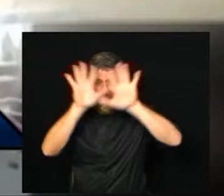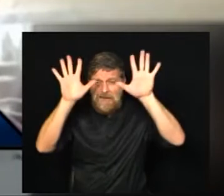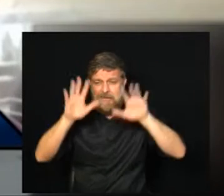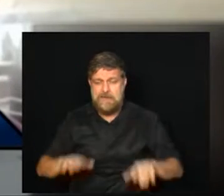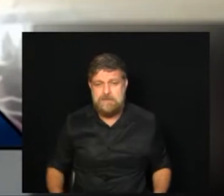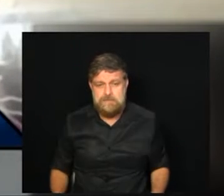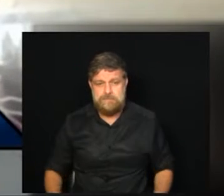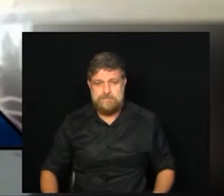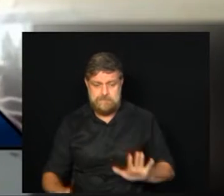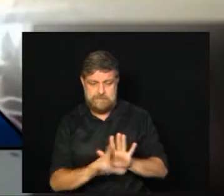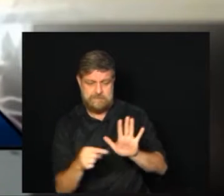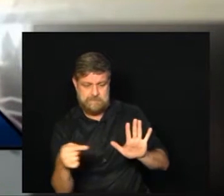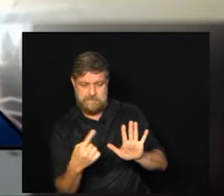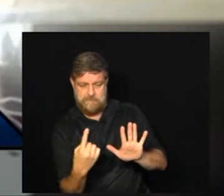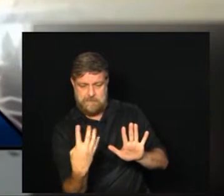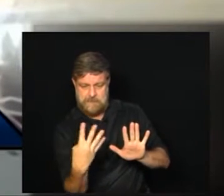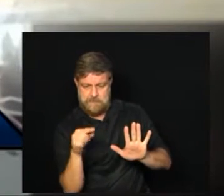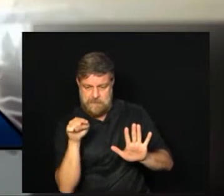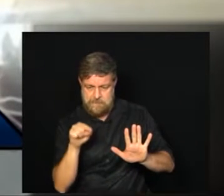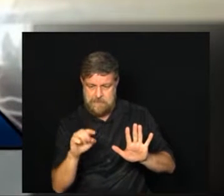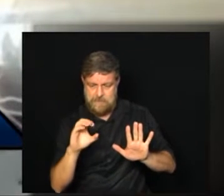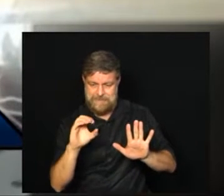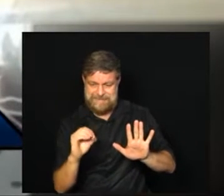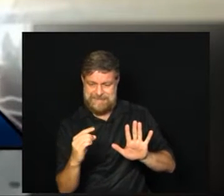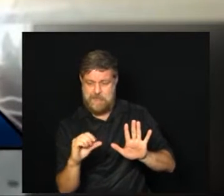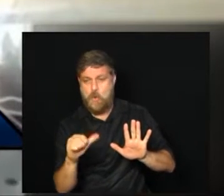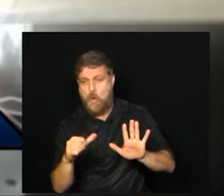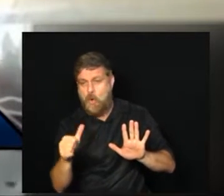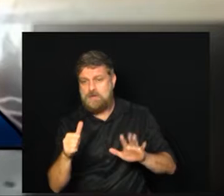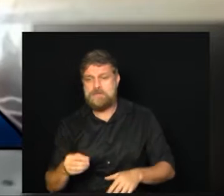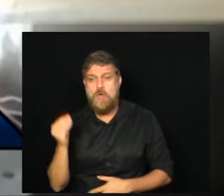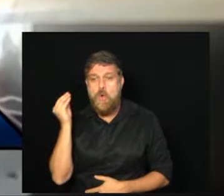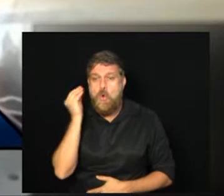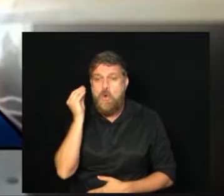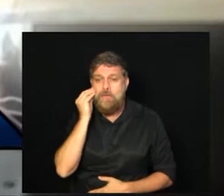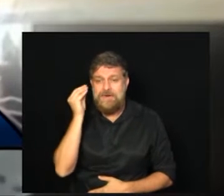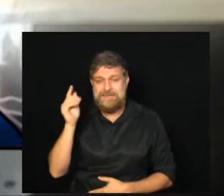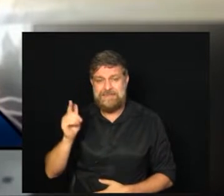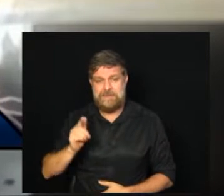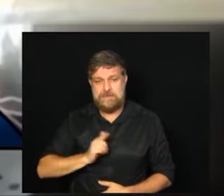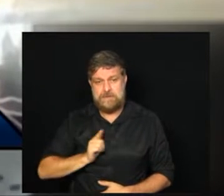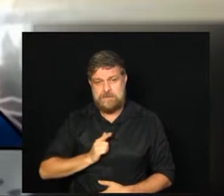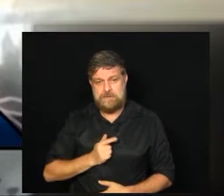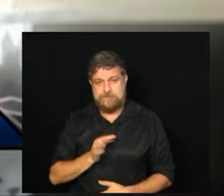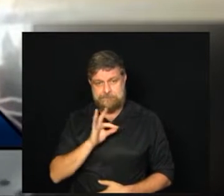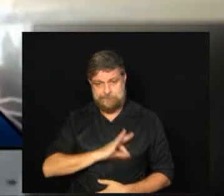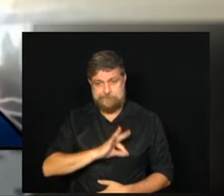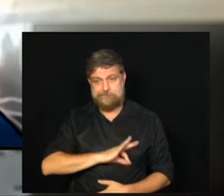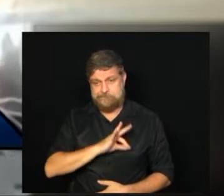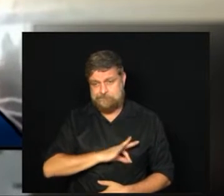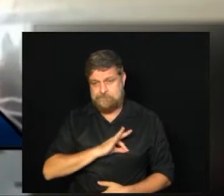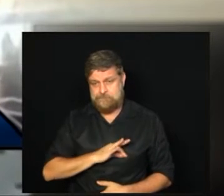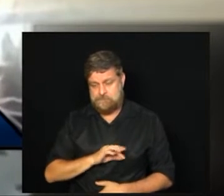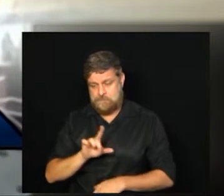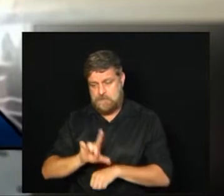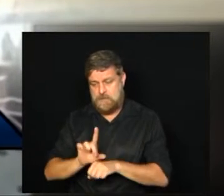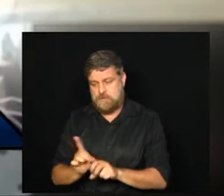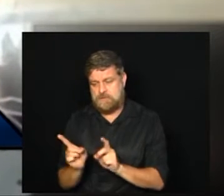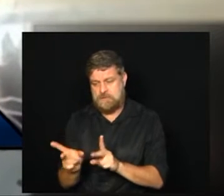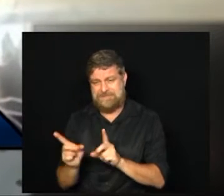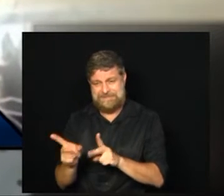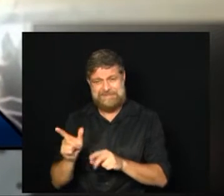Lei 14.011. Dar oportunidade de geração de renda ao comércio, que neste momento vem